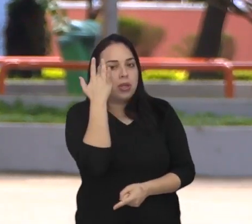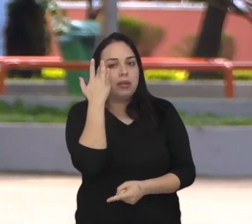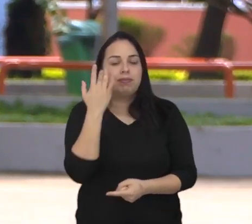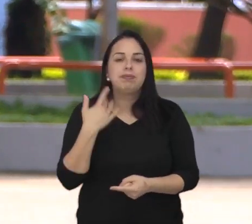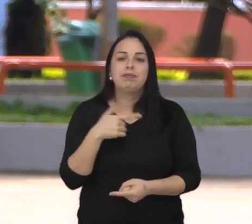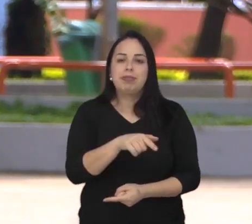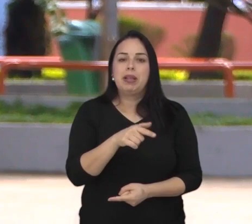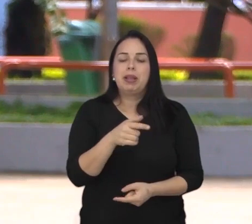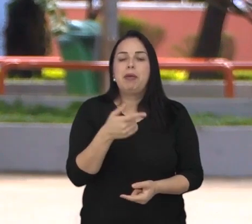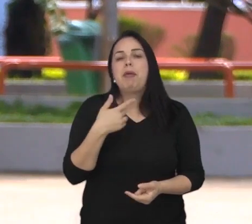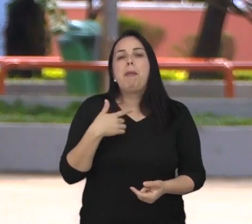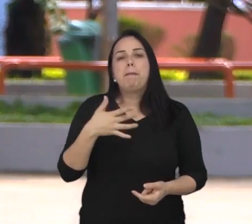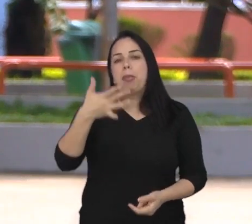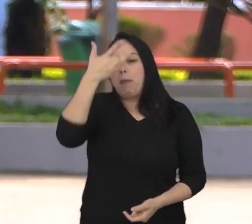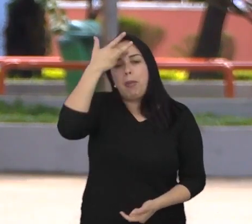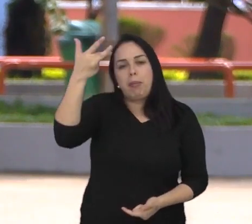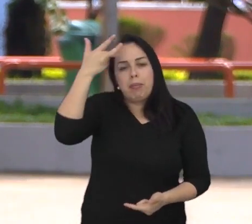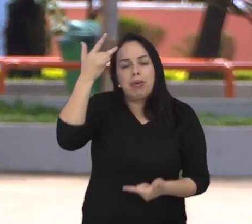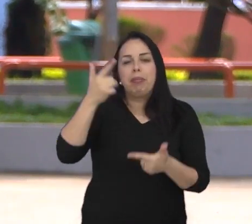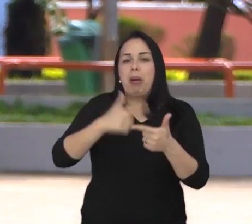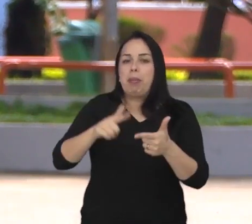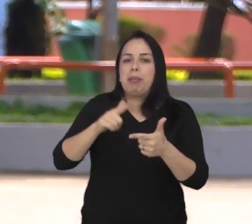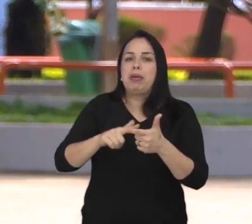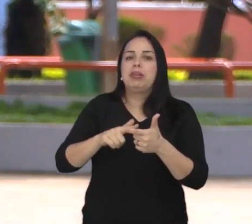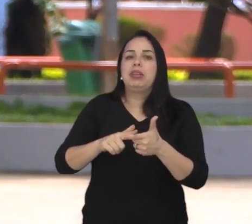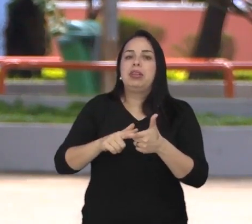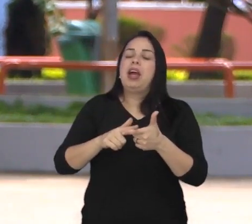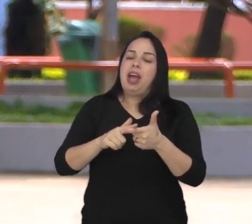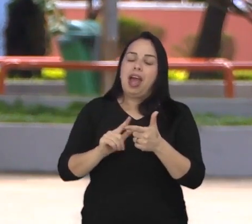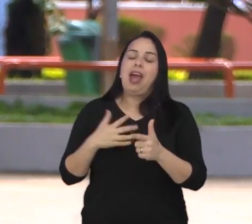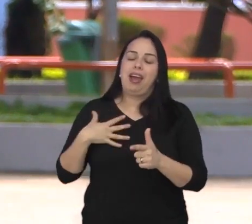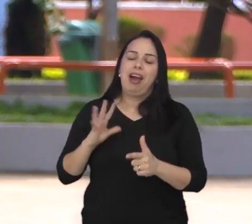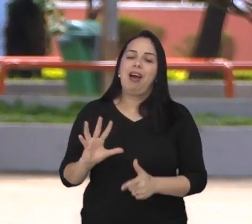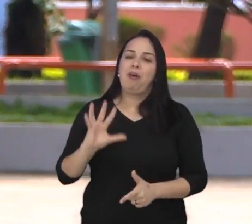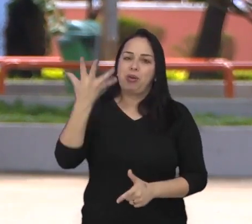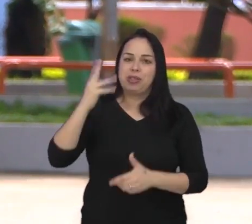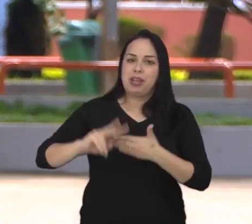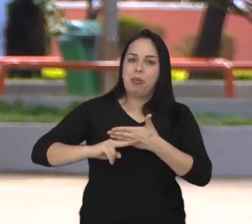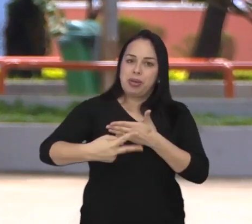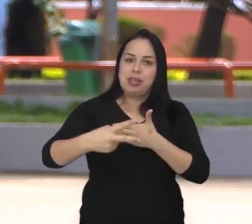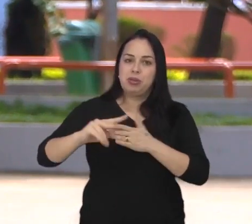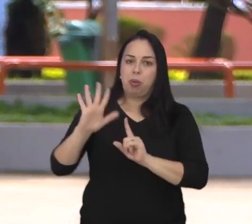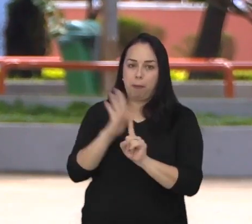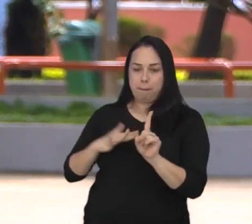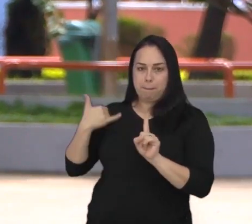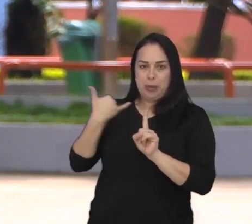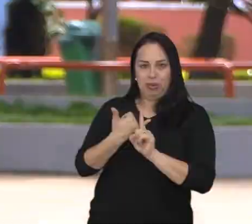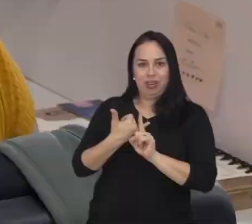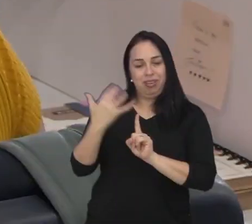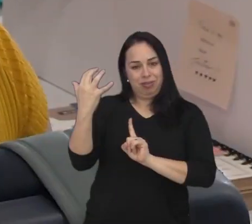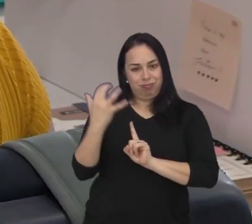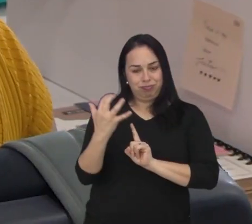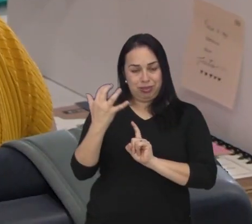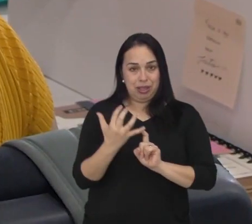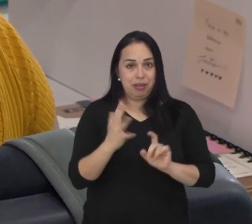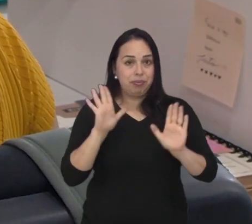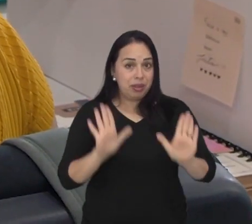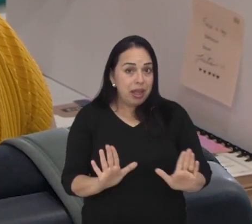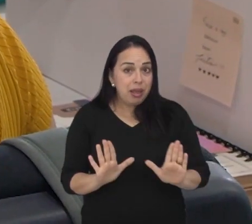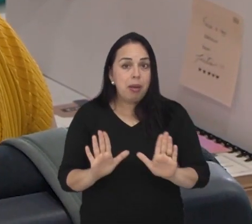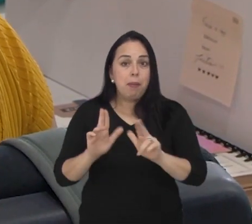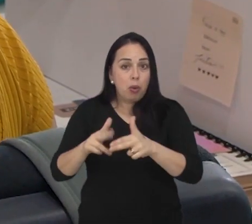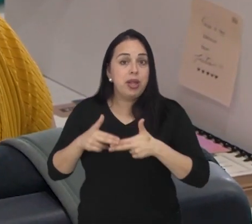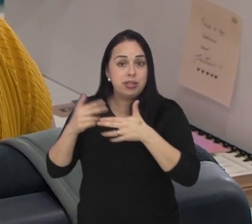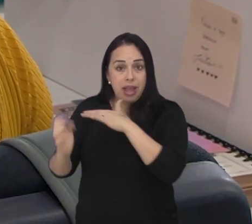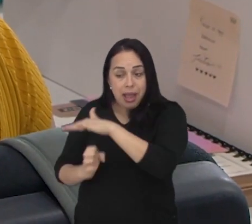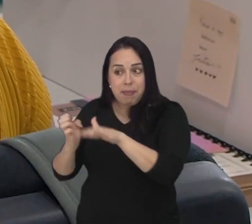trabalho perdidos por colaboradores que tiveram algum desequilíbrio mental por consequência de bullying ou assédio. O combate ao